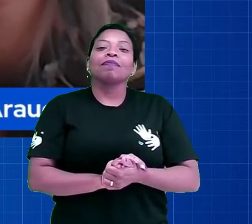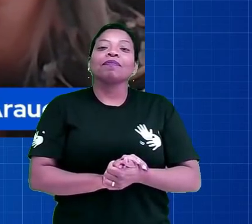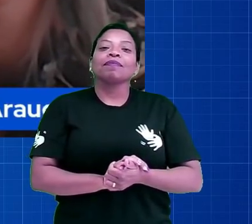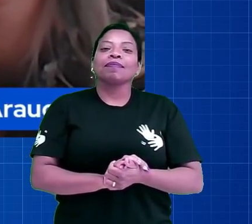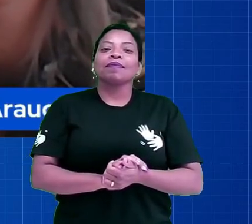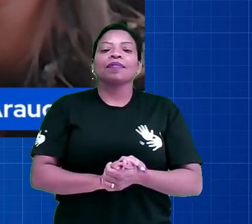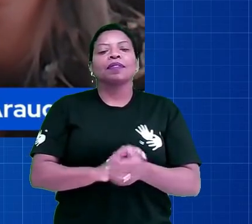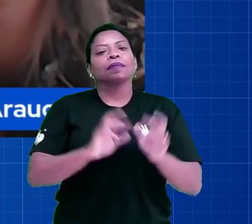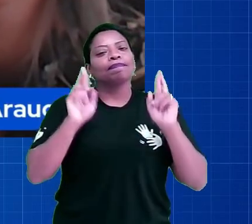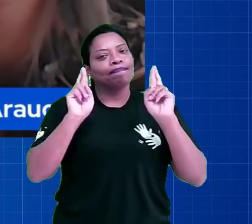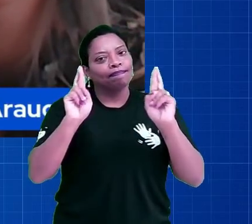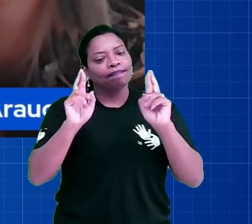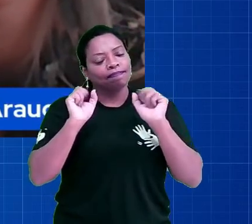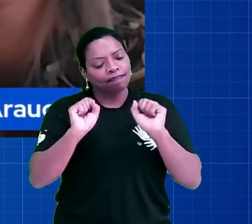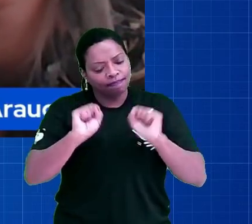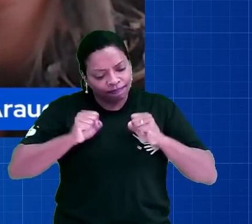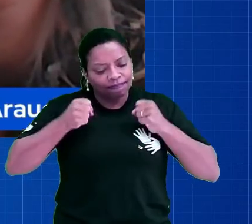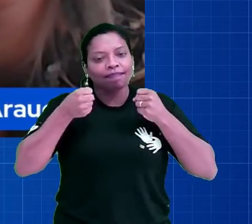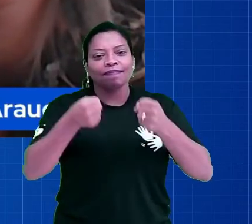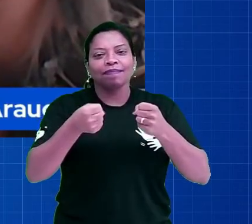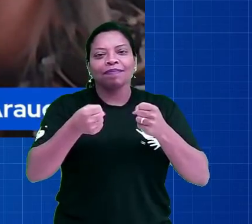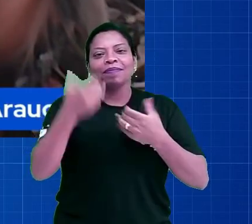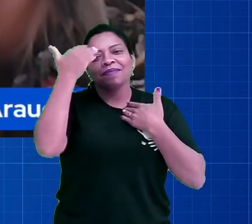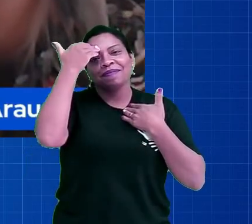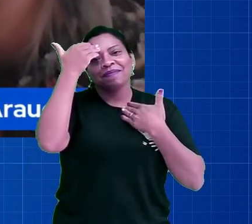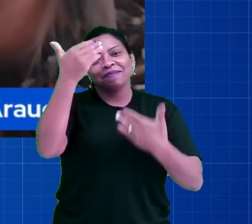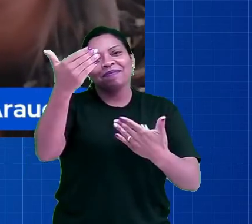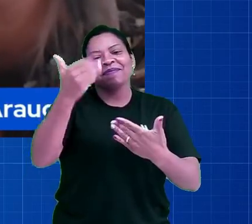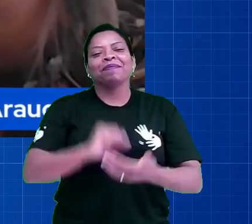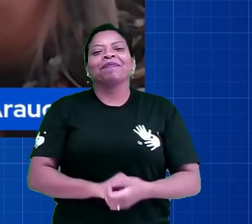aposte, né, que queira correr esse risco. E muito obrigada, gente.